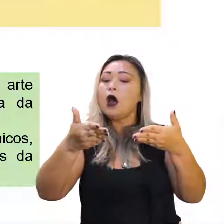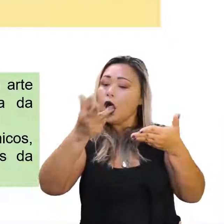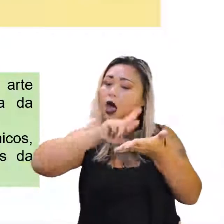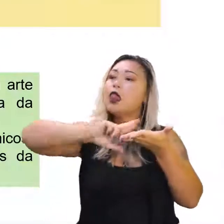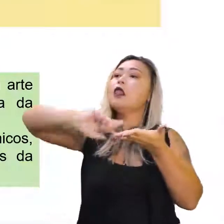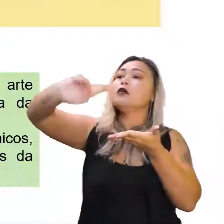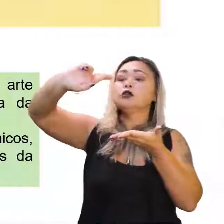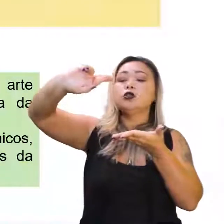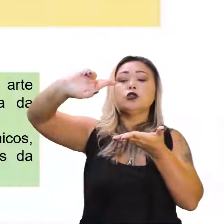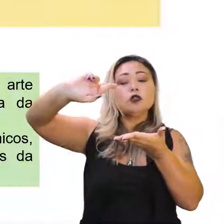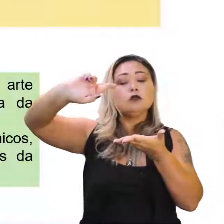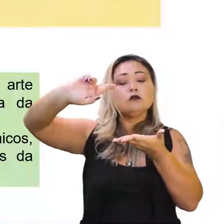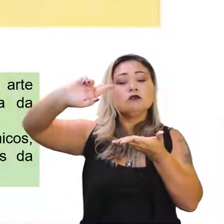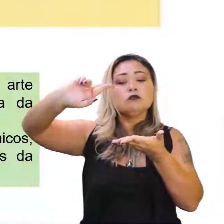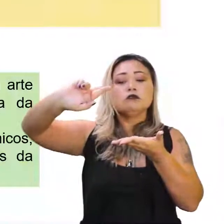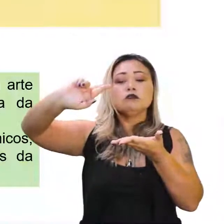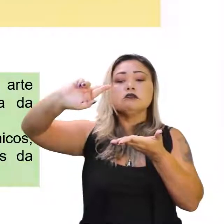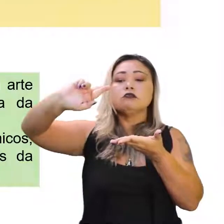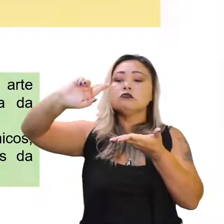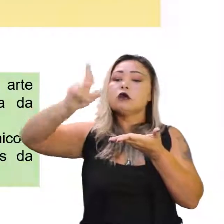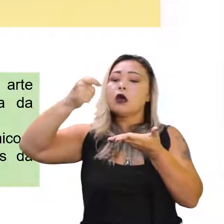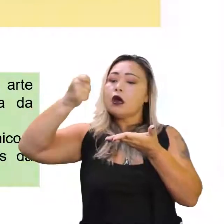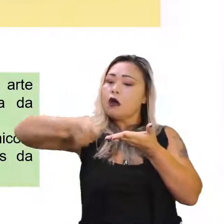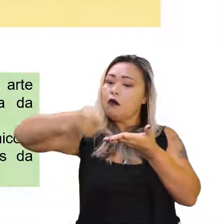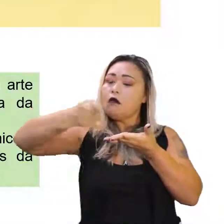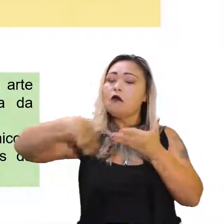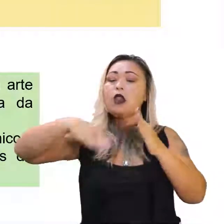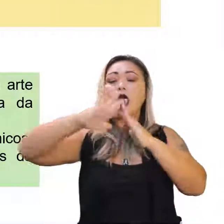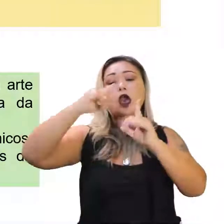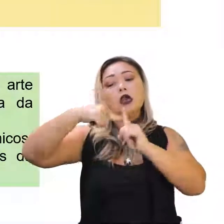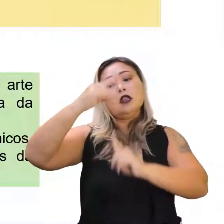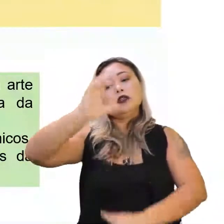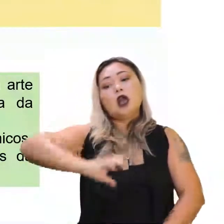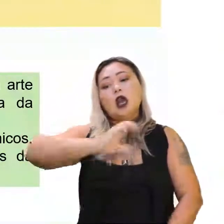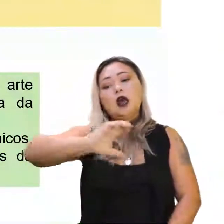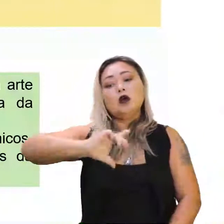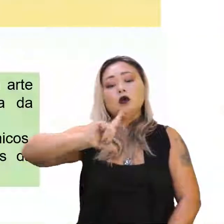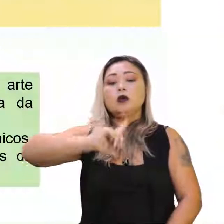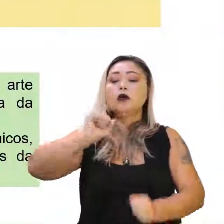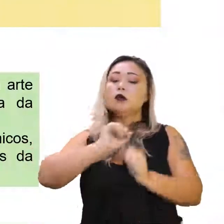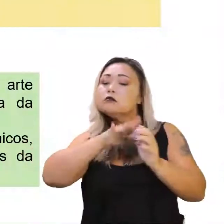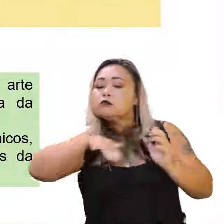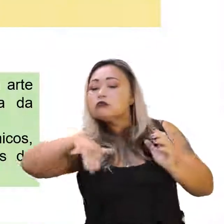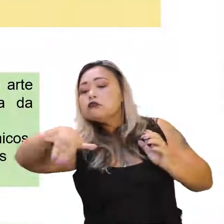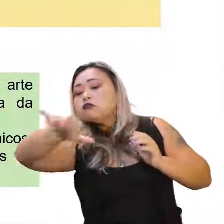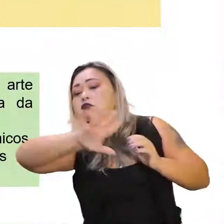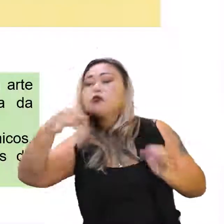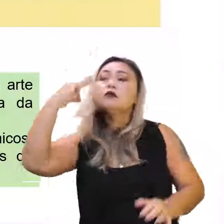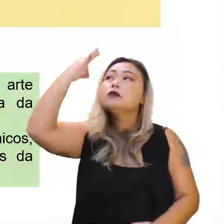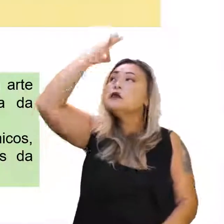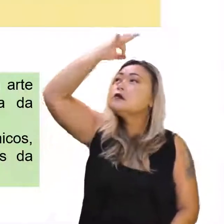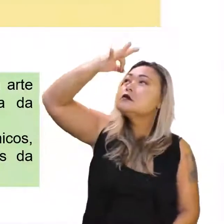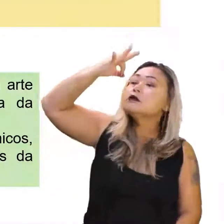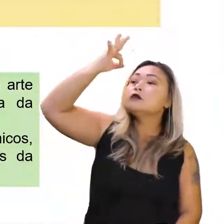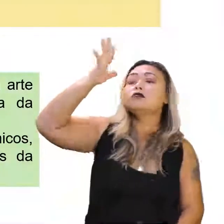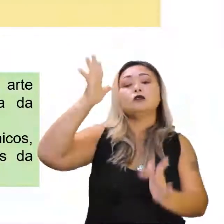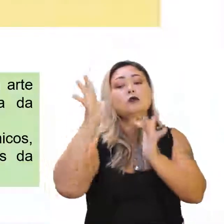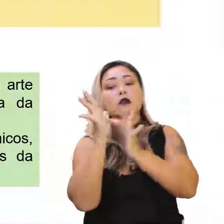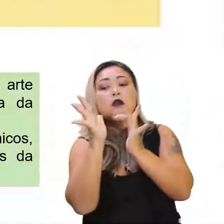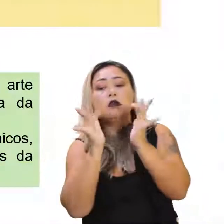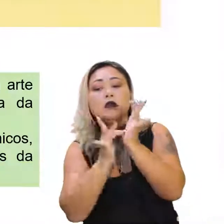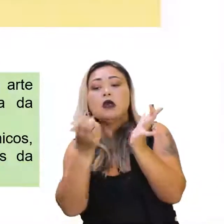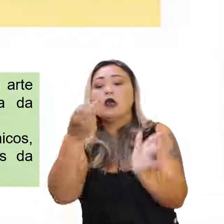religião, né? A religião imposta lá pela Igreja Católica. Então, a arte era toda em volta dos santos, de